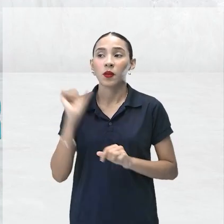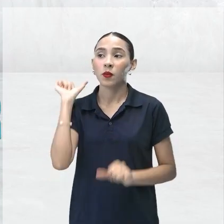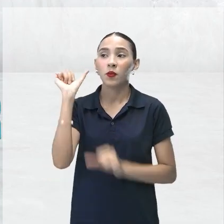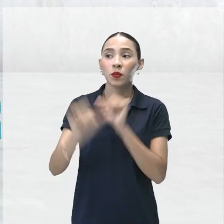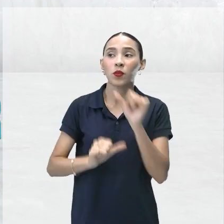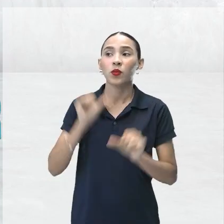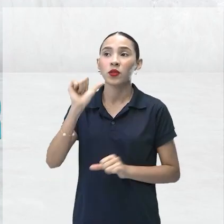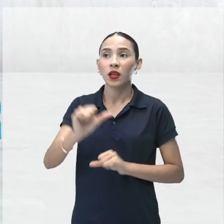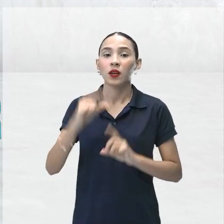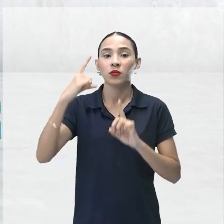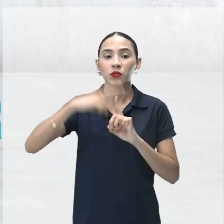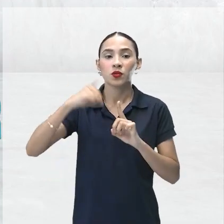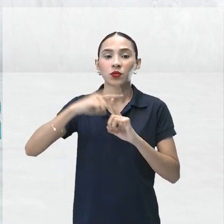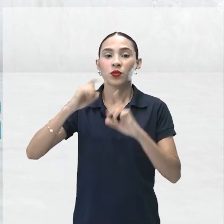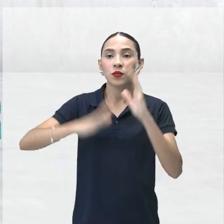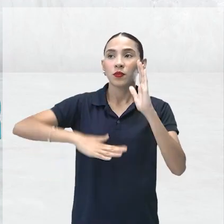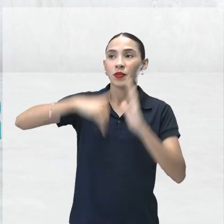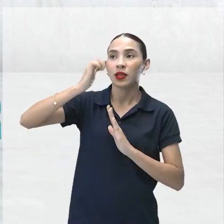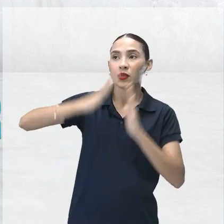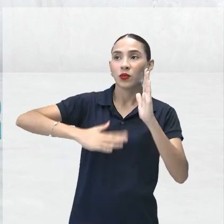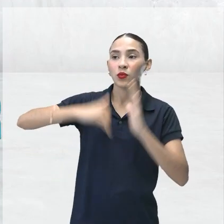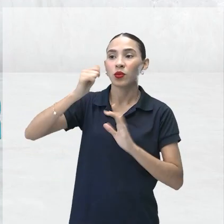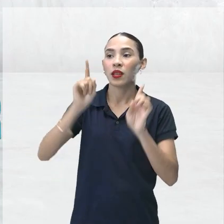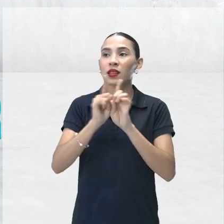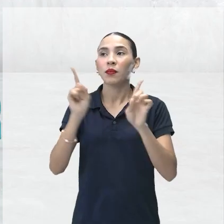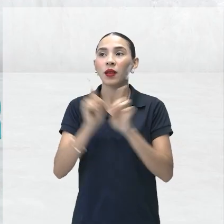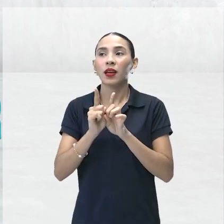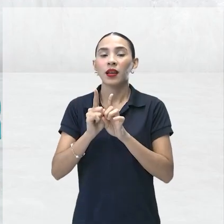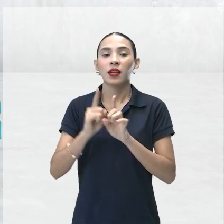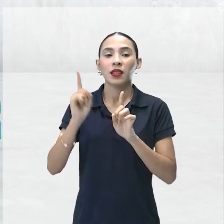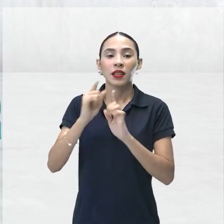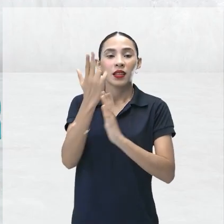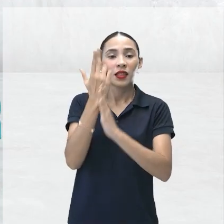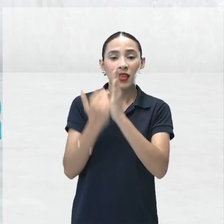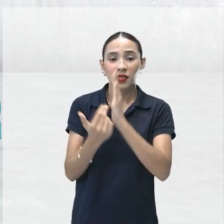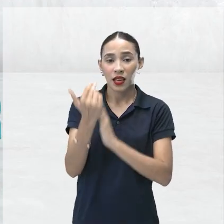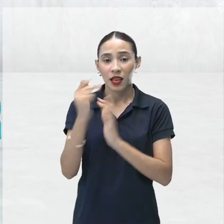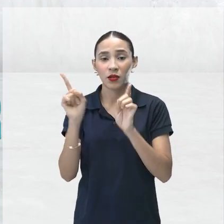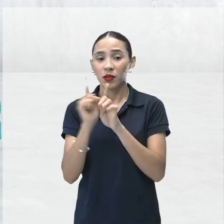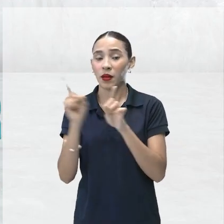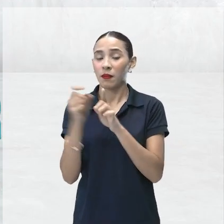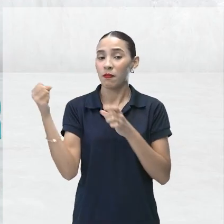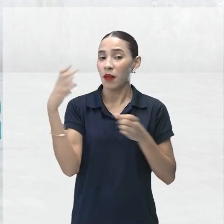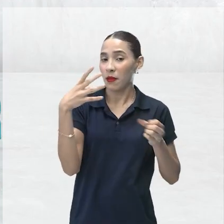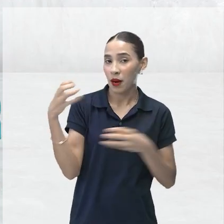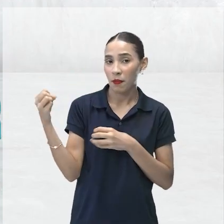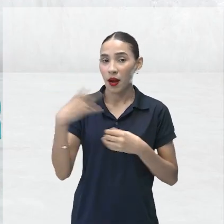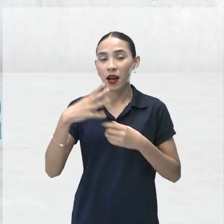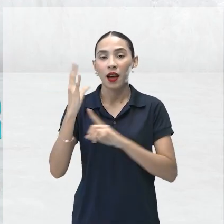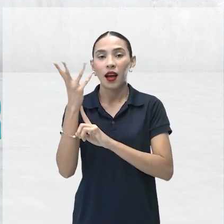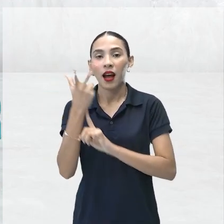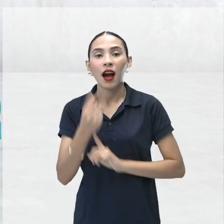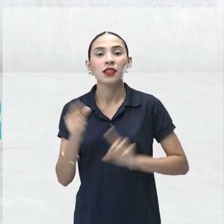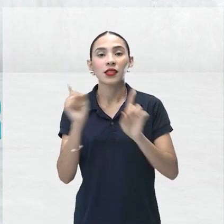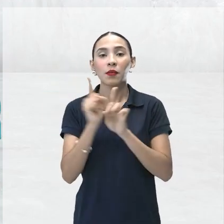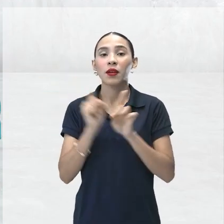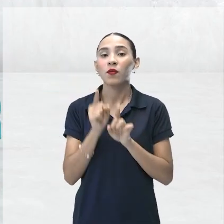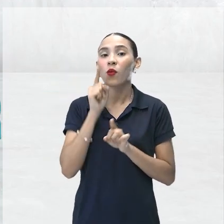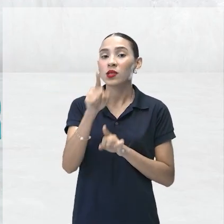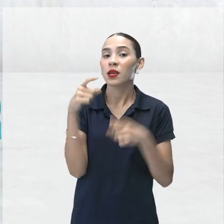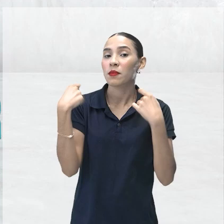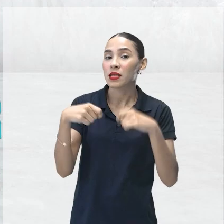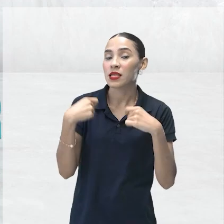mudar o estilo de pintura, para mudar a sua forma de desenhar, inovar na sua arte, você teria